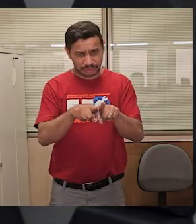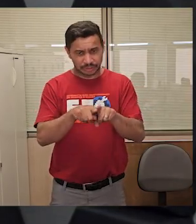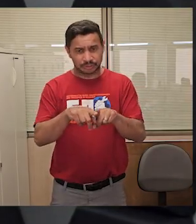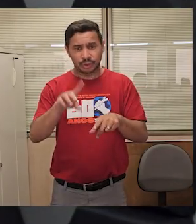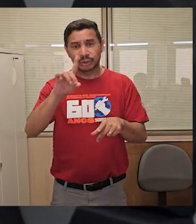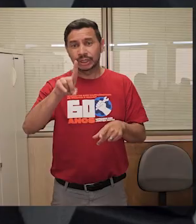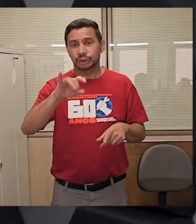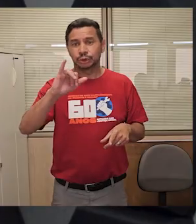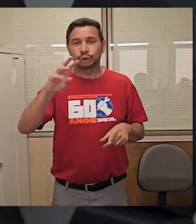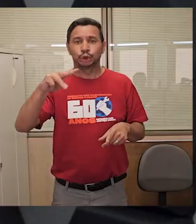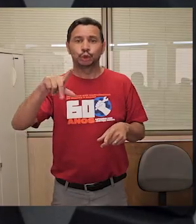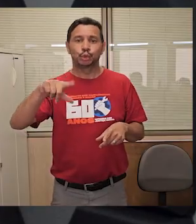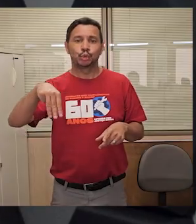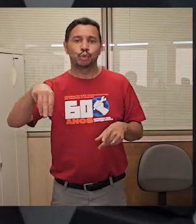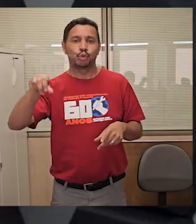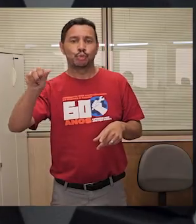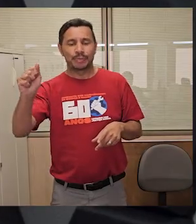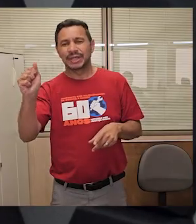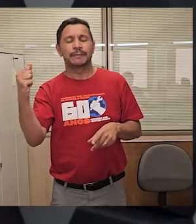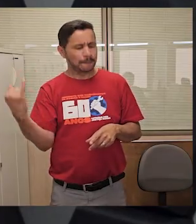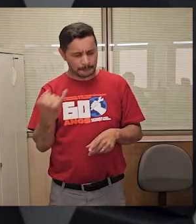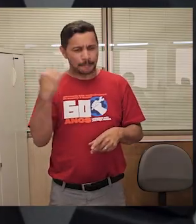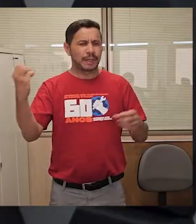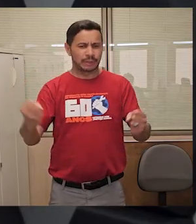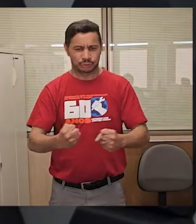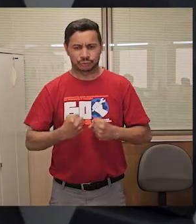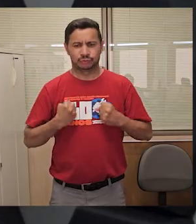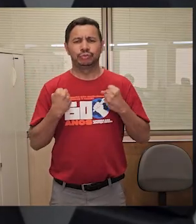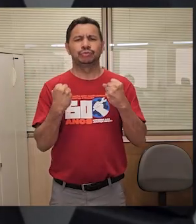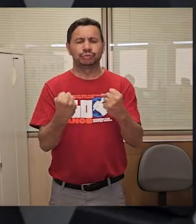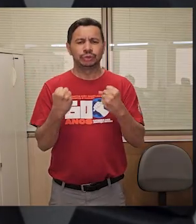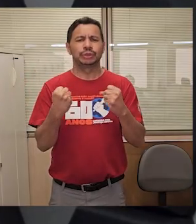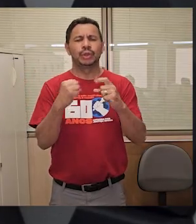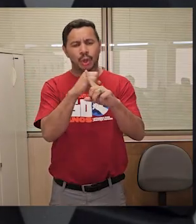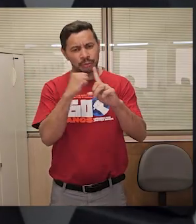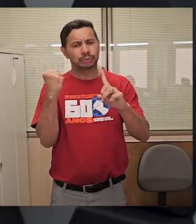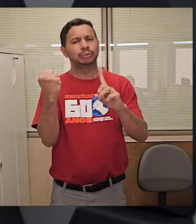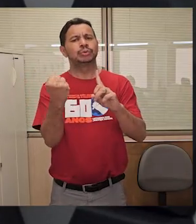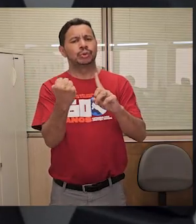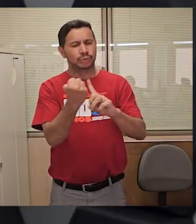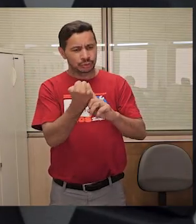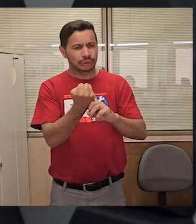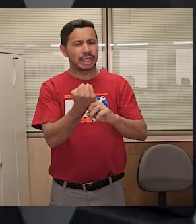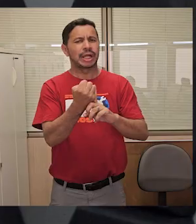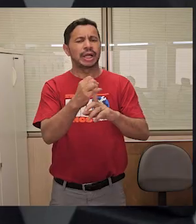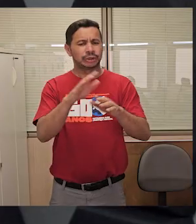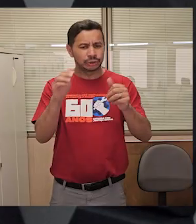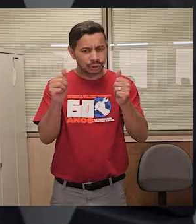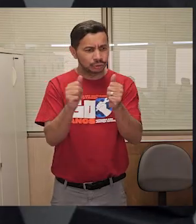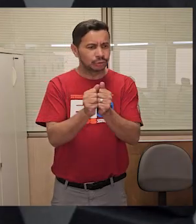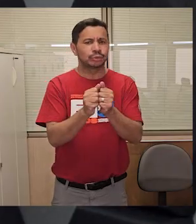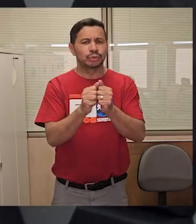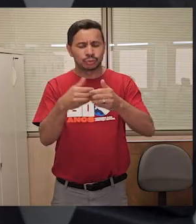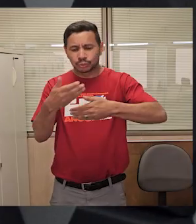também teve um papel fundamental de fortalecer o controle social e a participação da sociedade